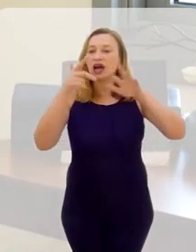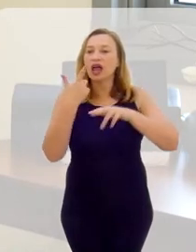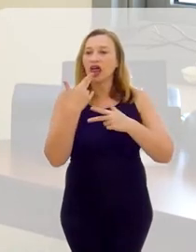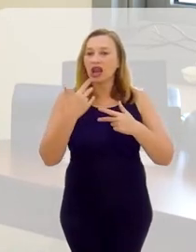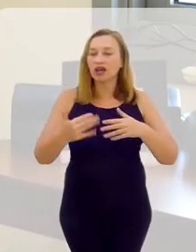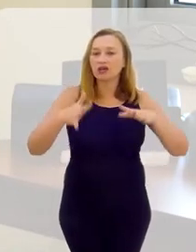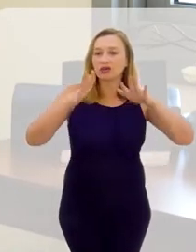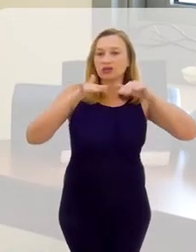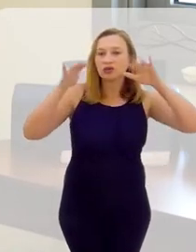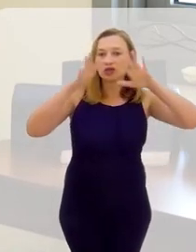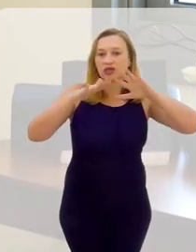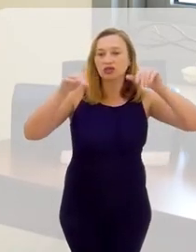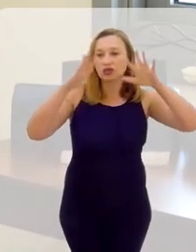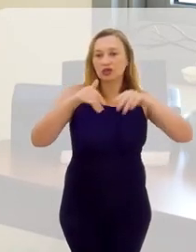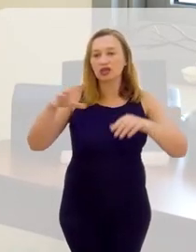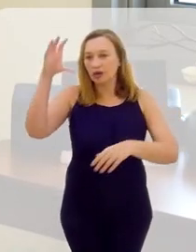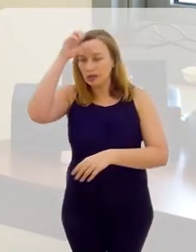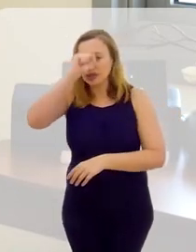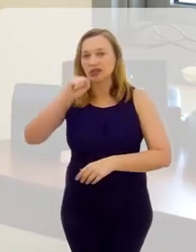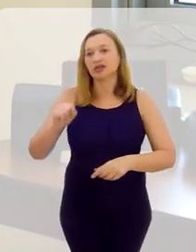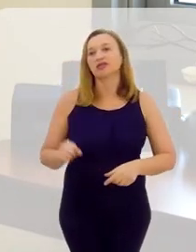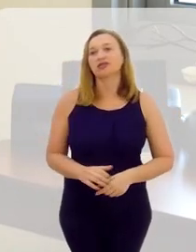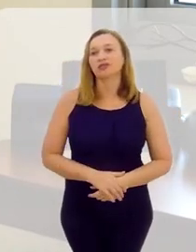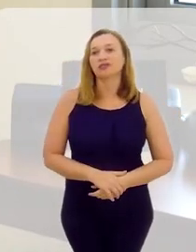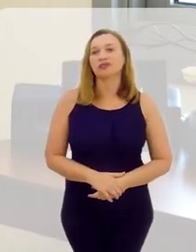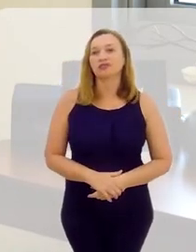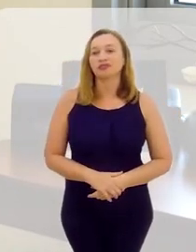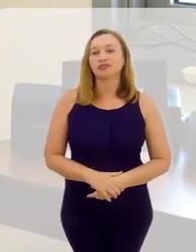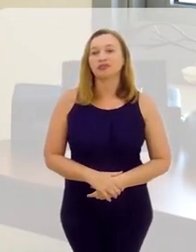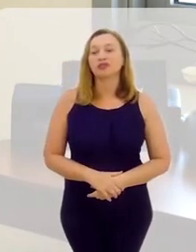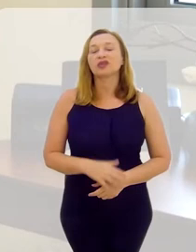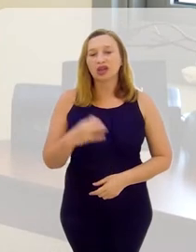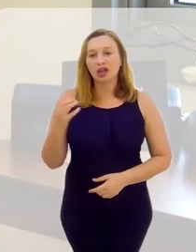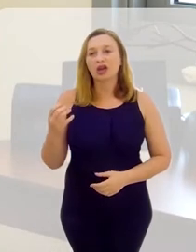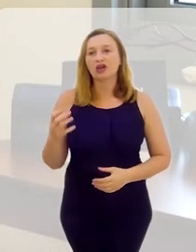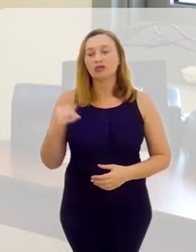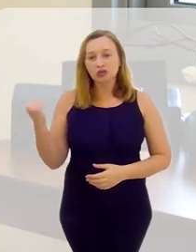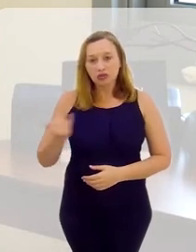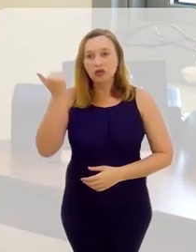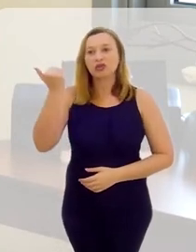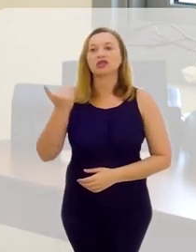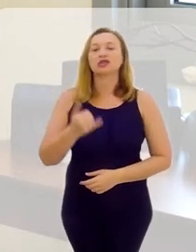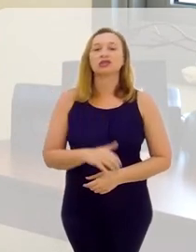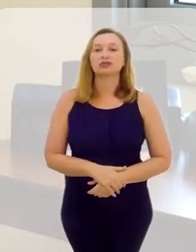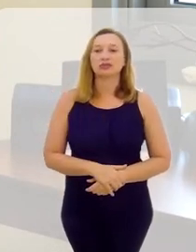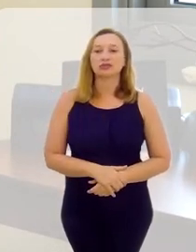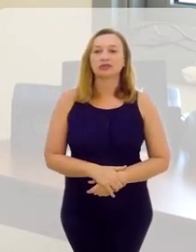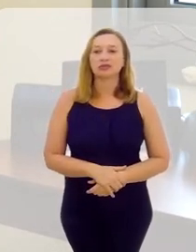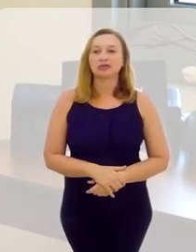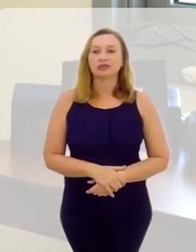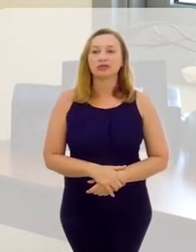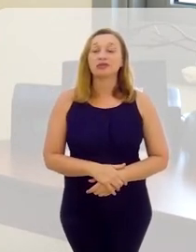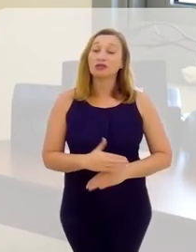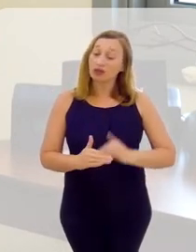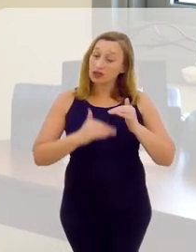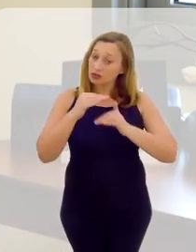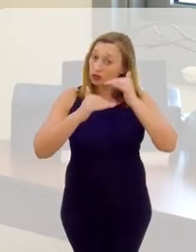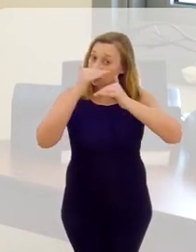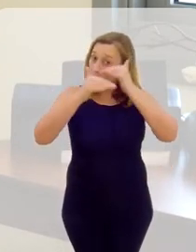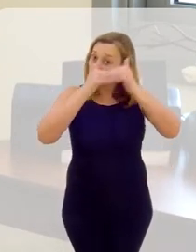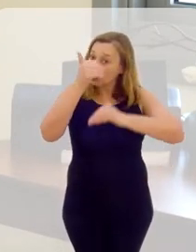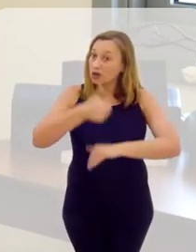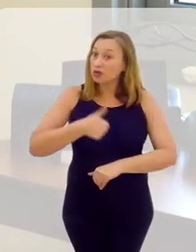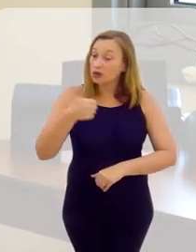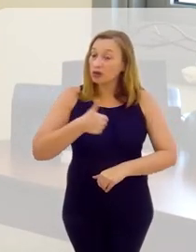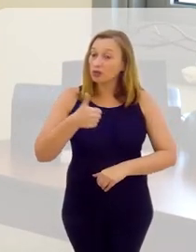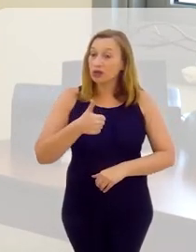quiser. E ali aprender com eles. Então, Nossa, é algo muito fantástico. sagrado. E ele vai